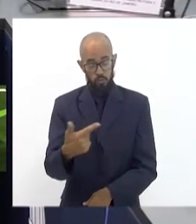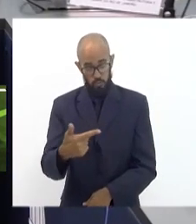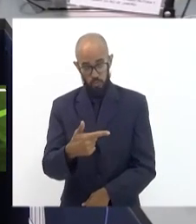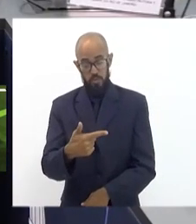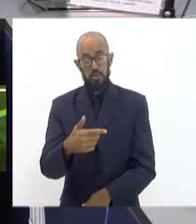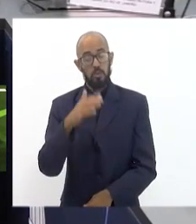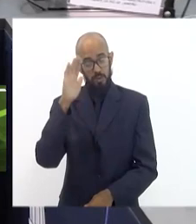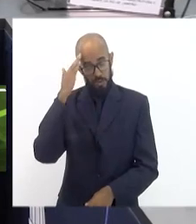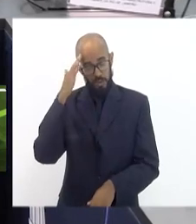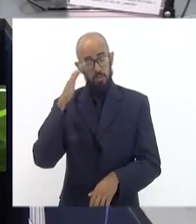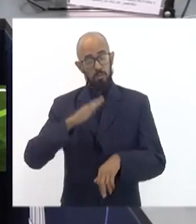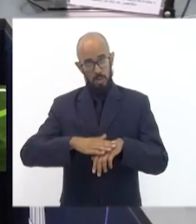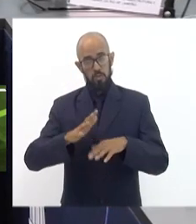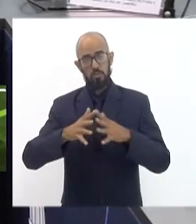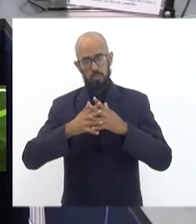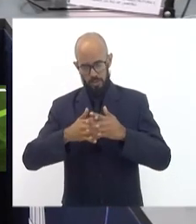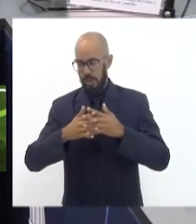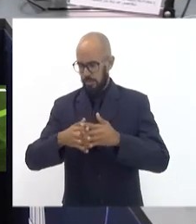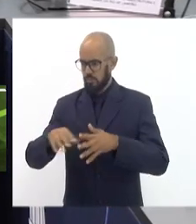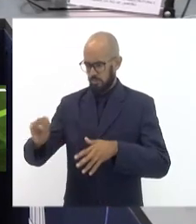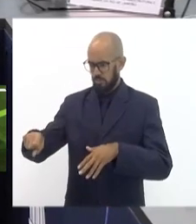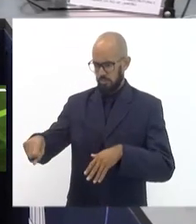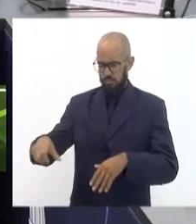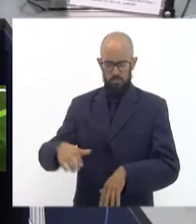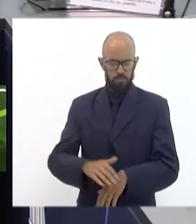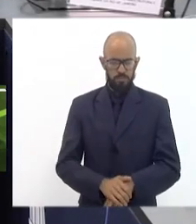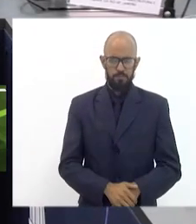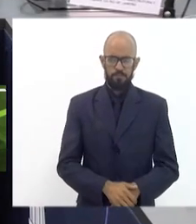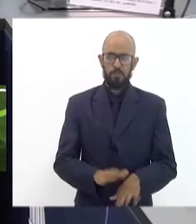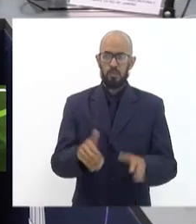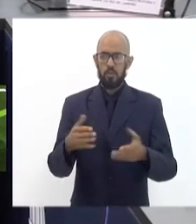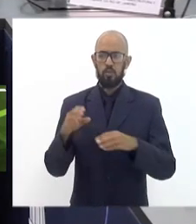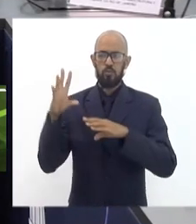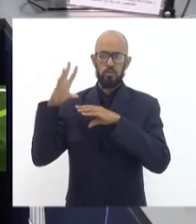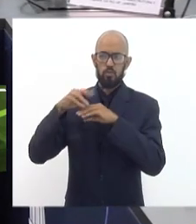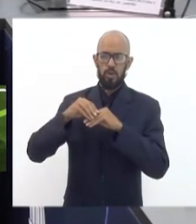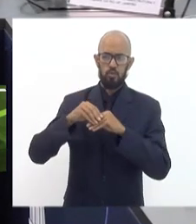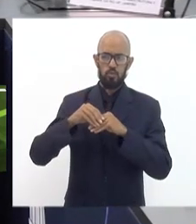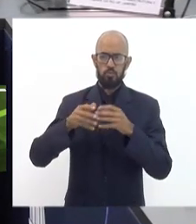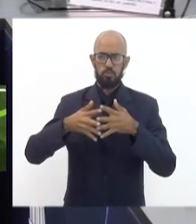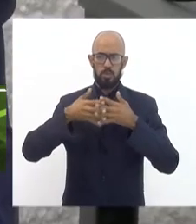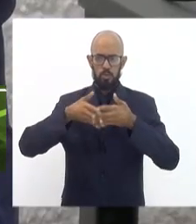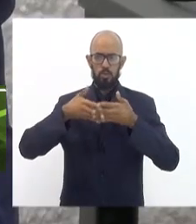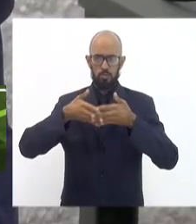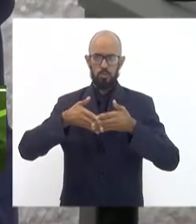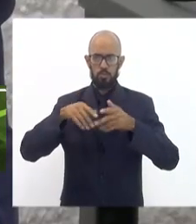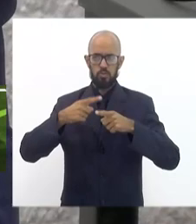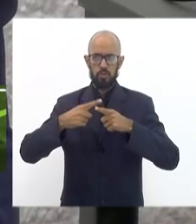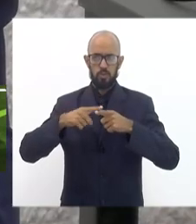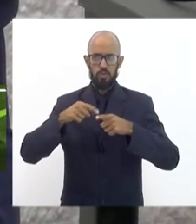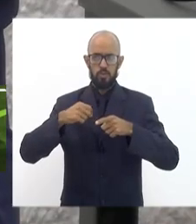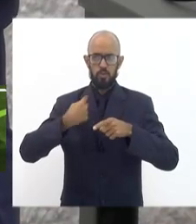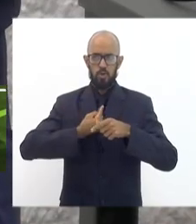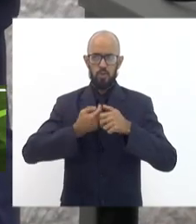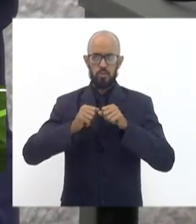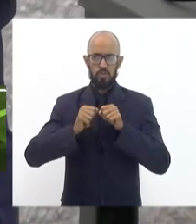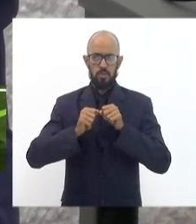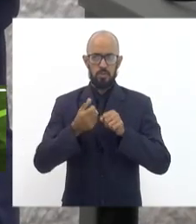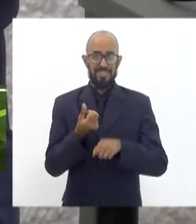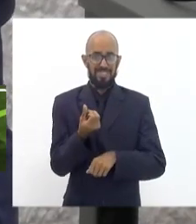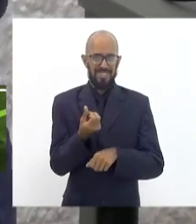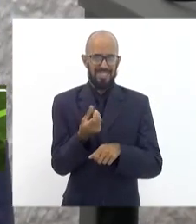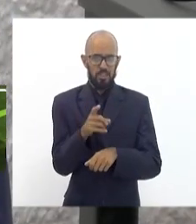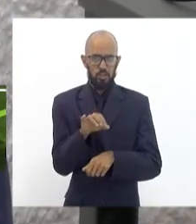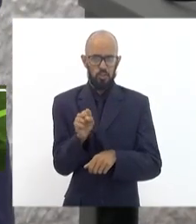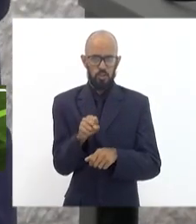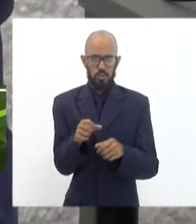então eu mais complexa a questão de Petrópolis para eu fazer um resumo para vocês todos do que nós fizemos em Petrópolis em 16 dias e o que estamos